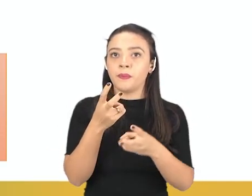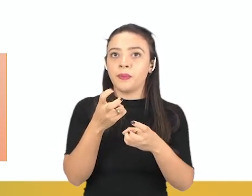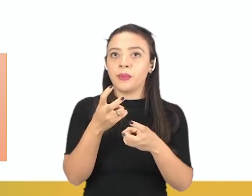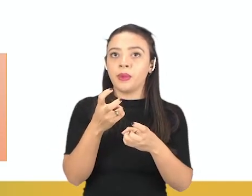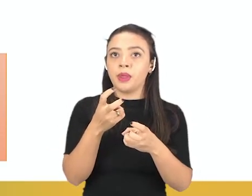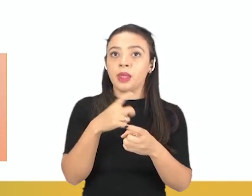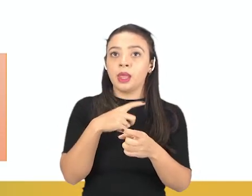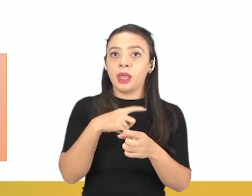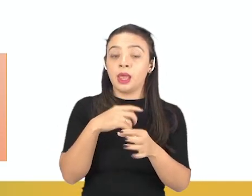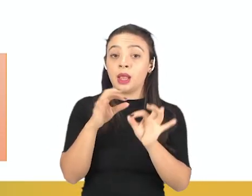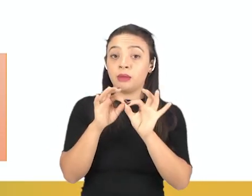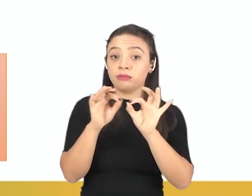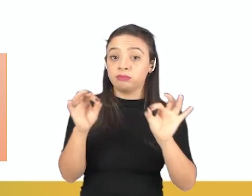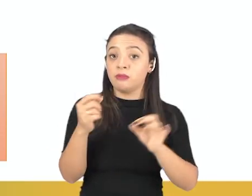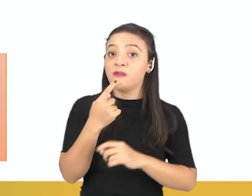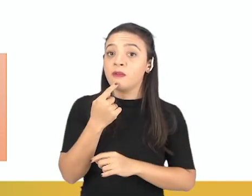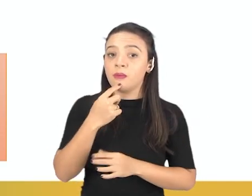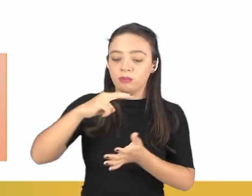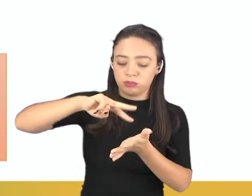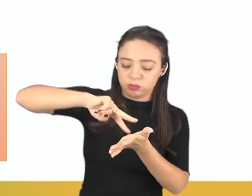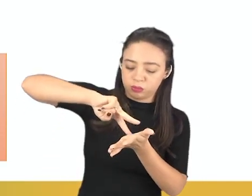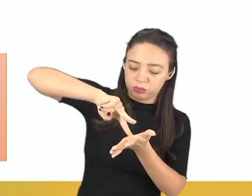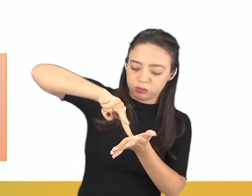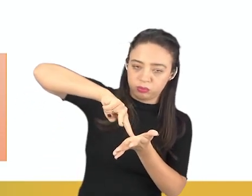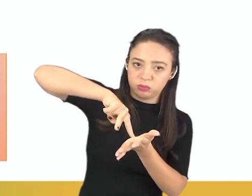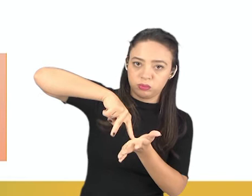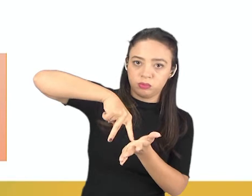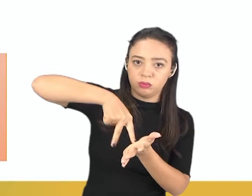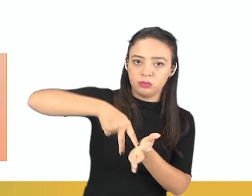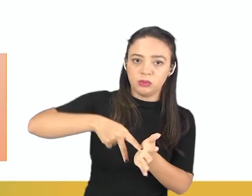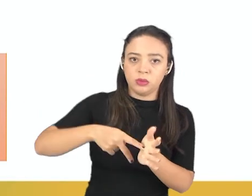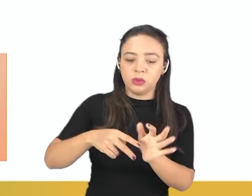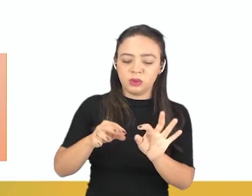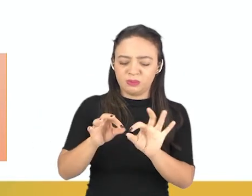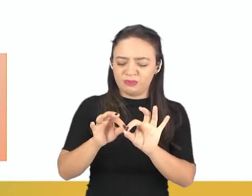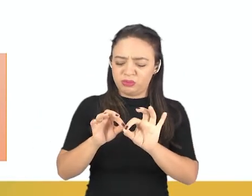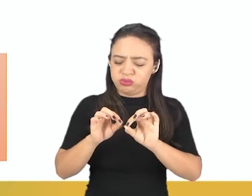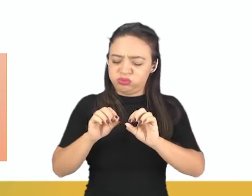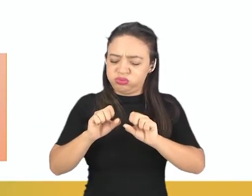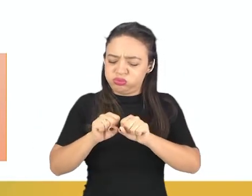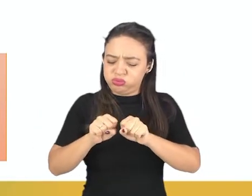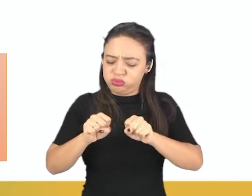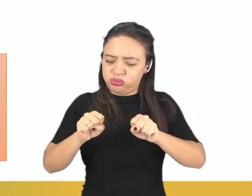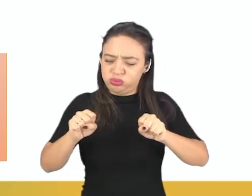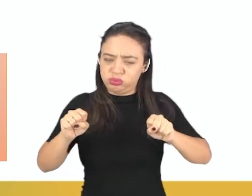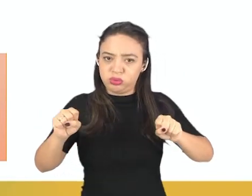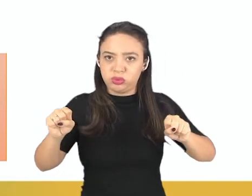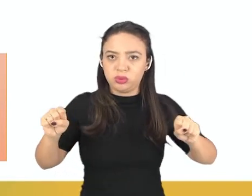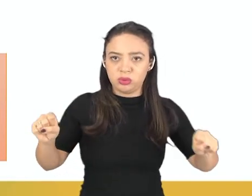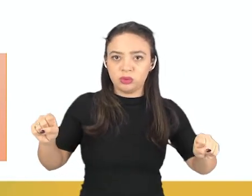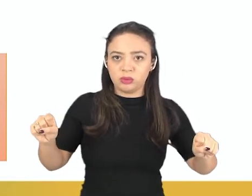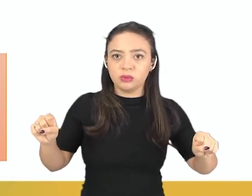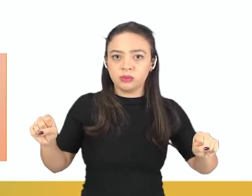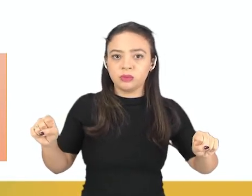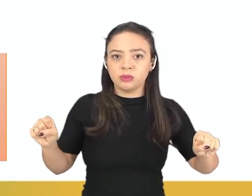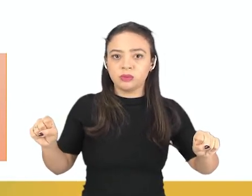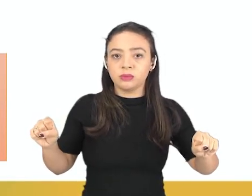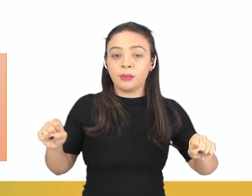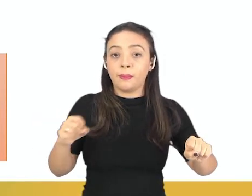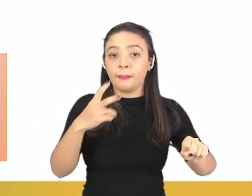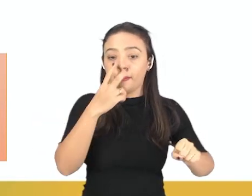pegasse a linha vermelha que eu formei com compasso né e esticar se ela deixasse ela entre "não é